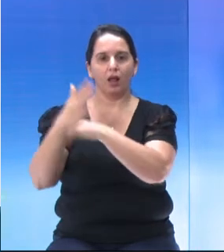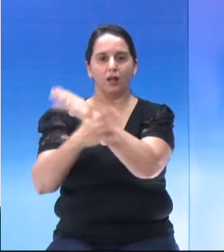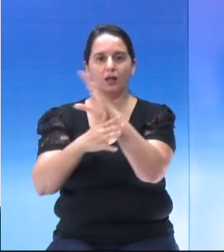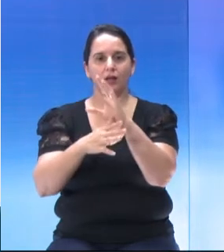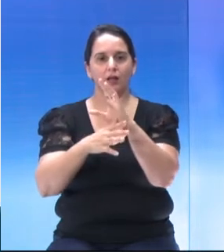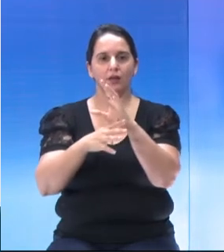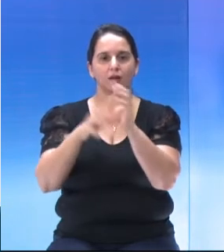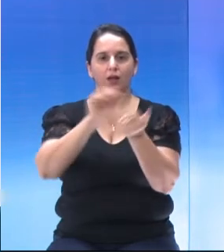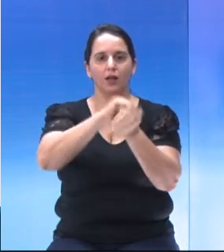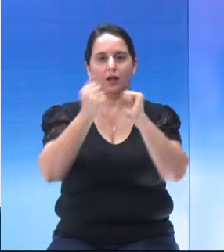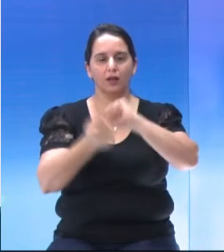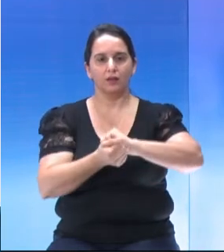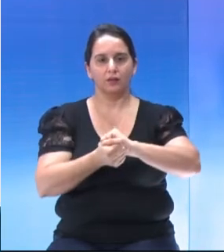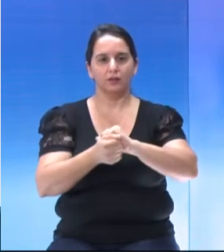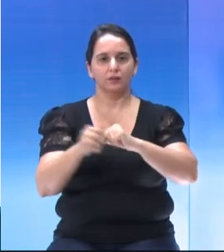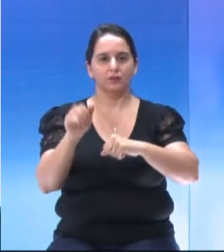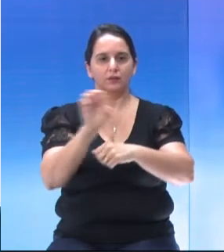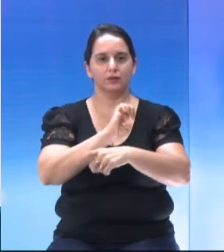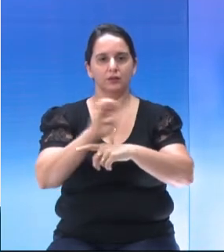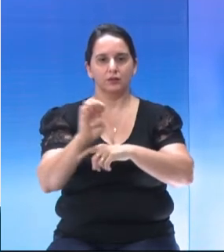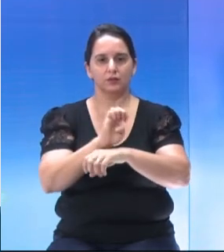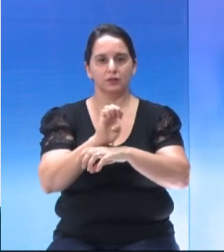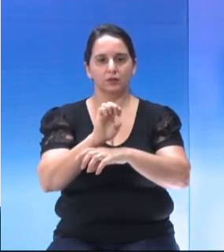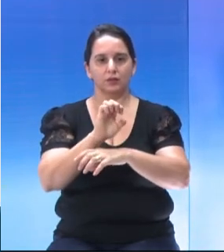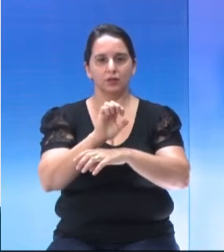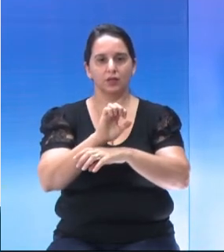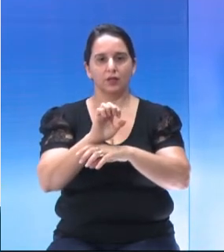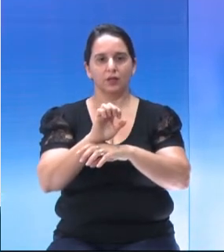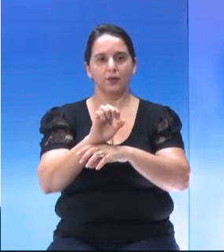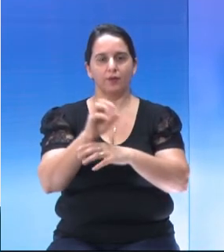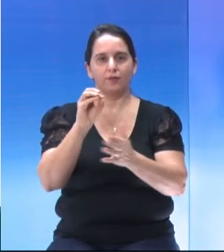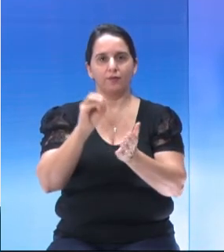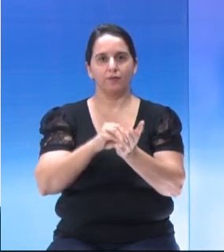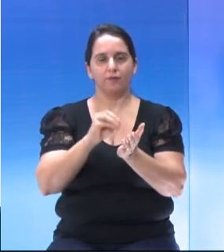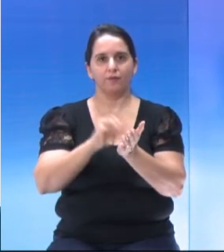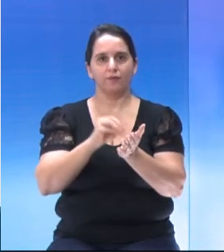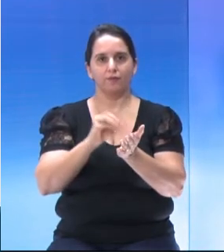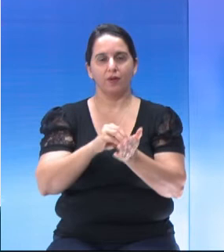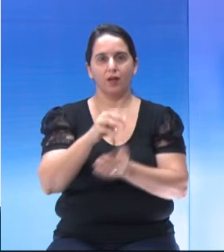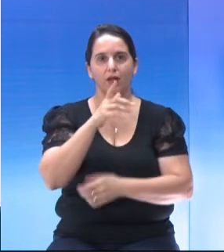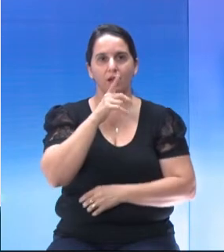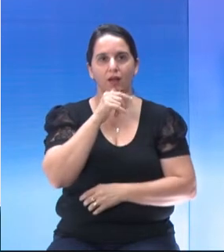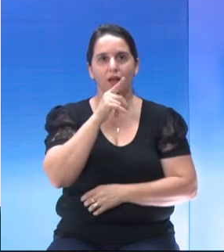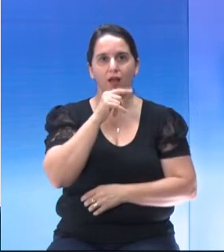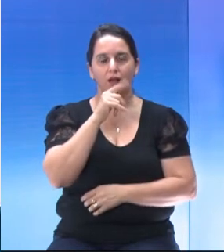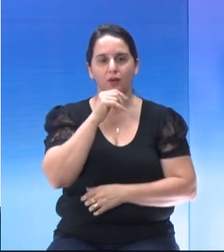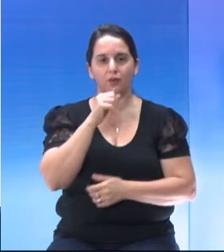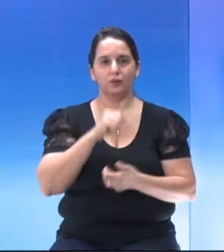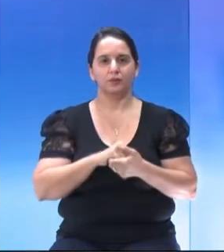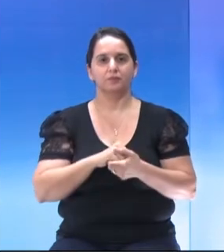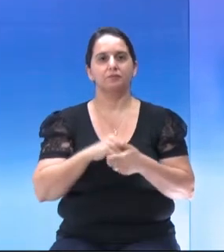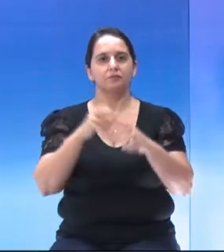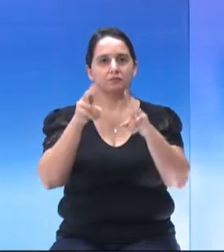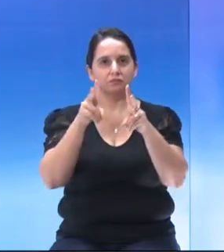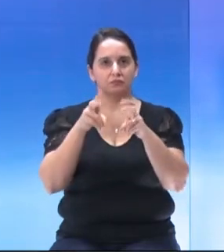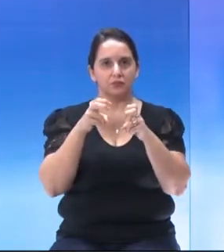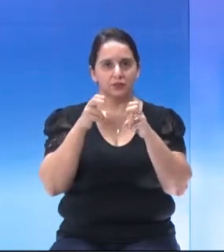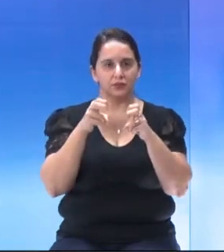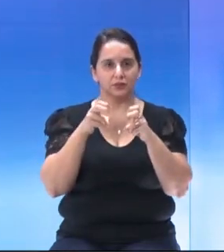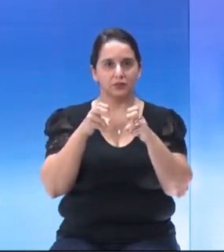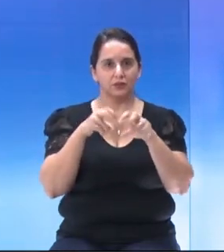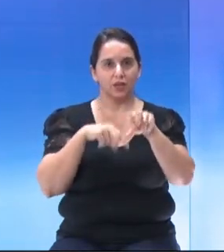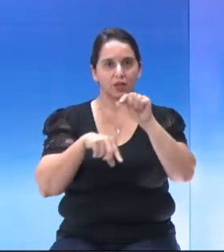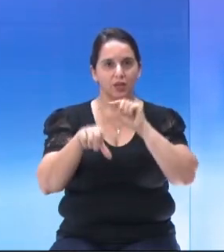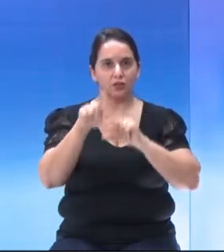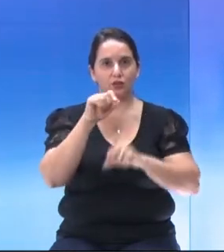plantas desenvolveram estratégia para se adaptar à escassez de água. Muito bacana aqui, quero que você entenda: